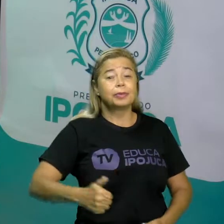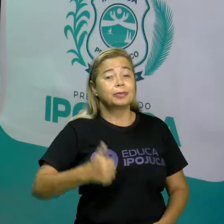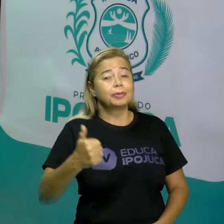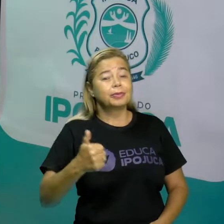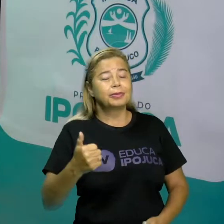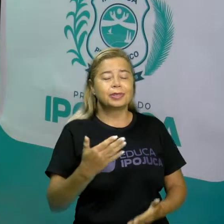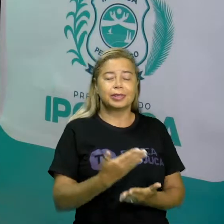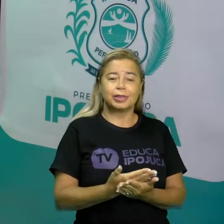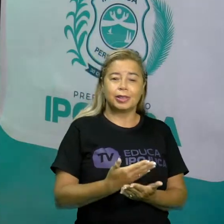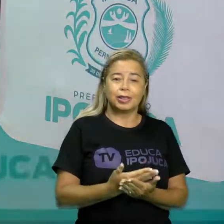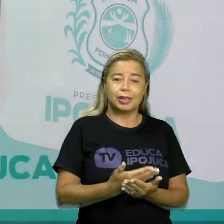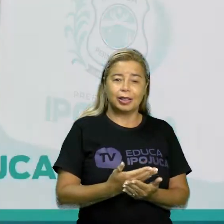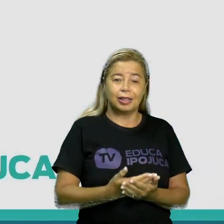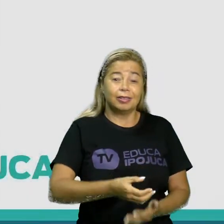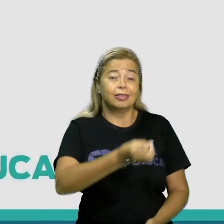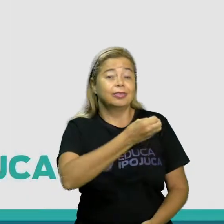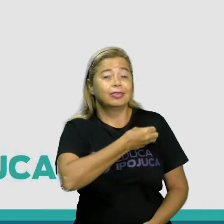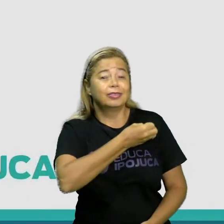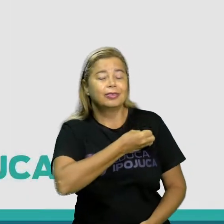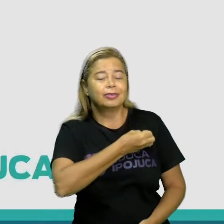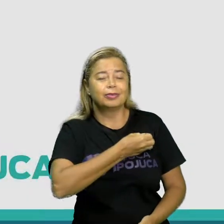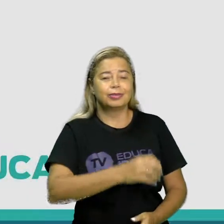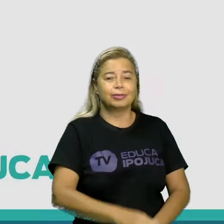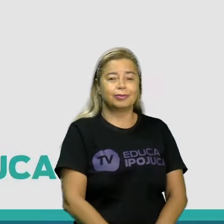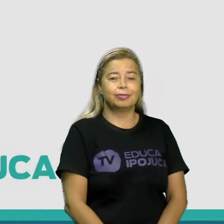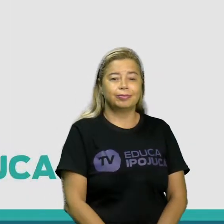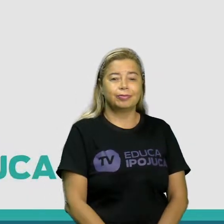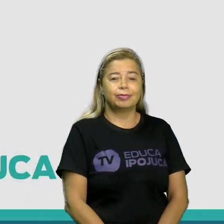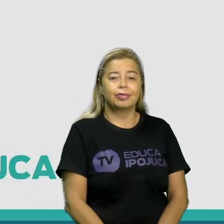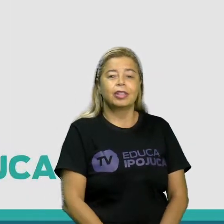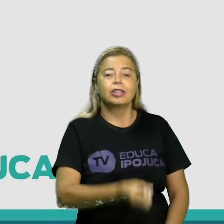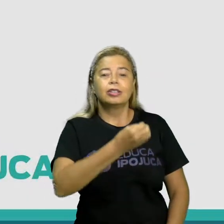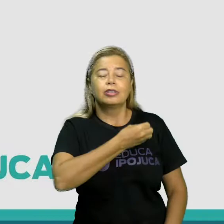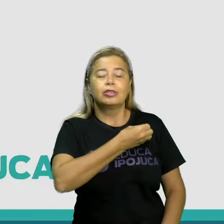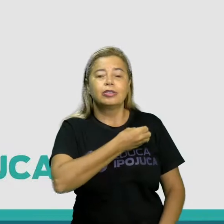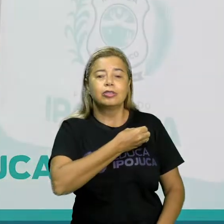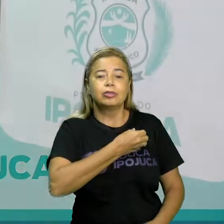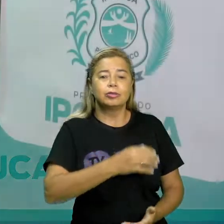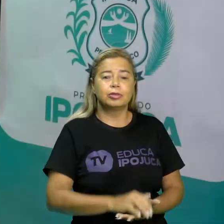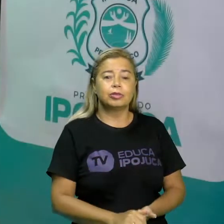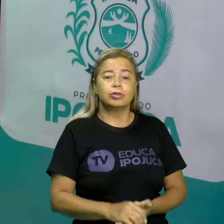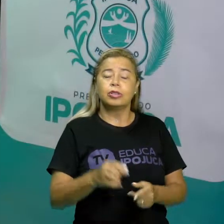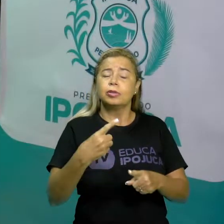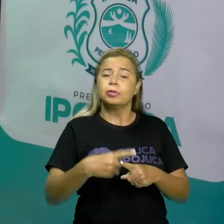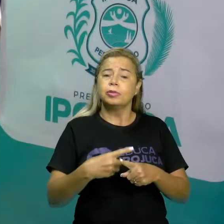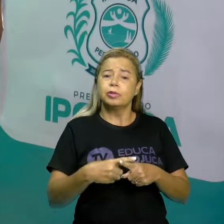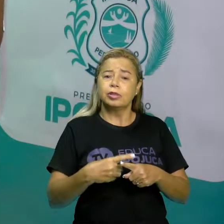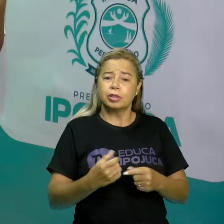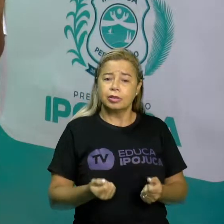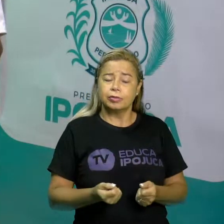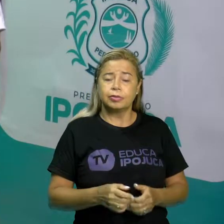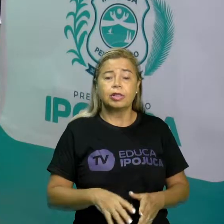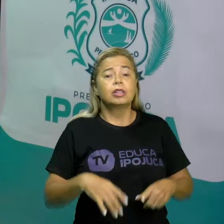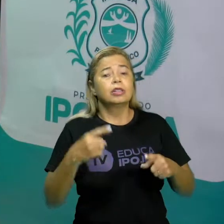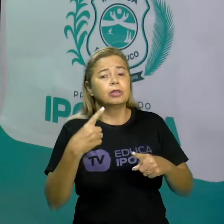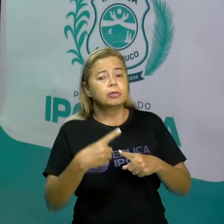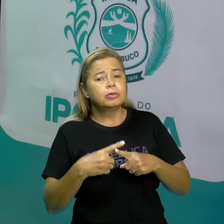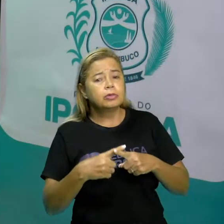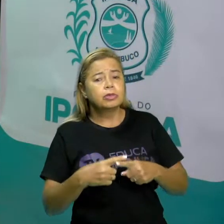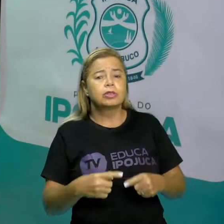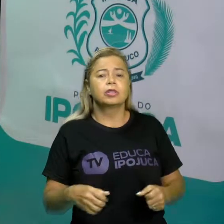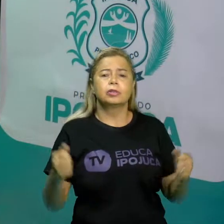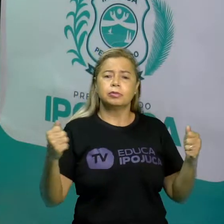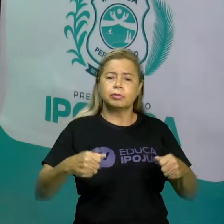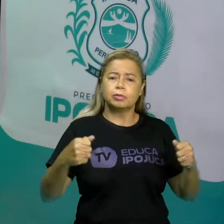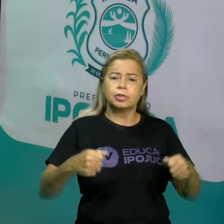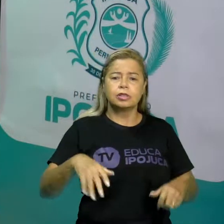aula sobre os números. Os números, por quê? Porque a gente tem que entender no nosso